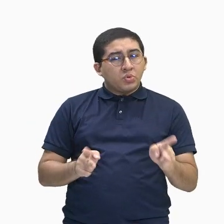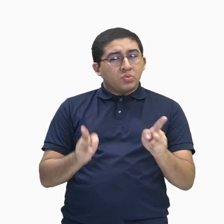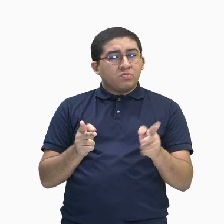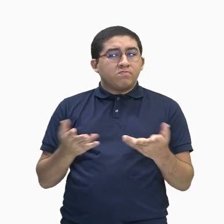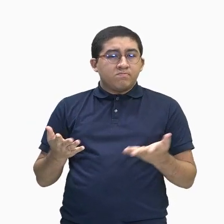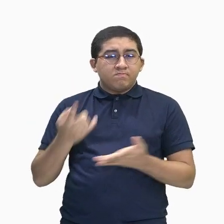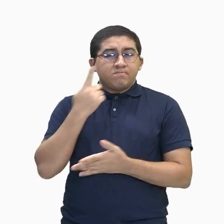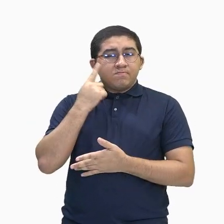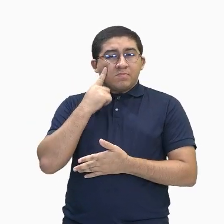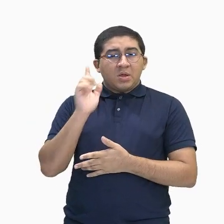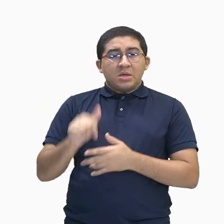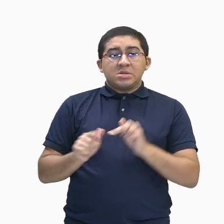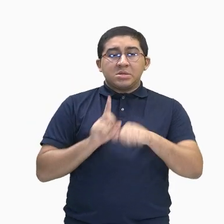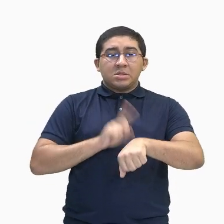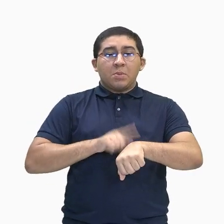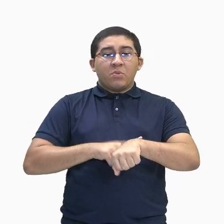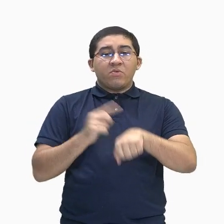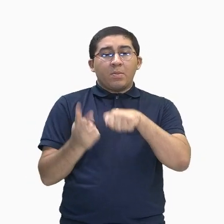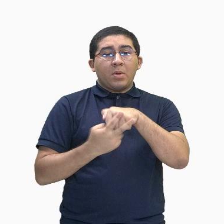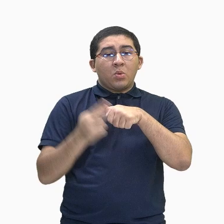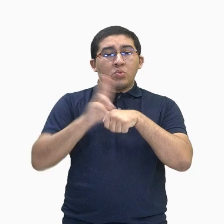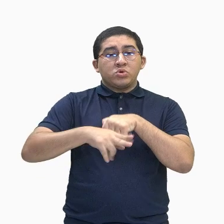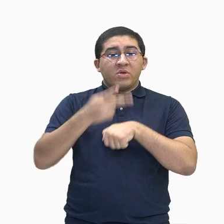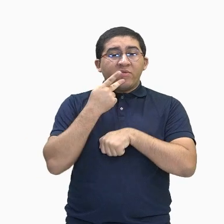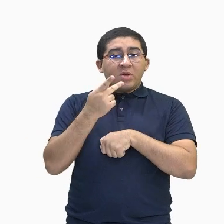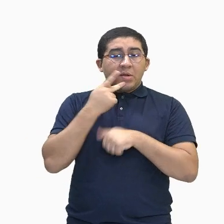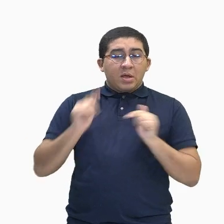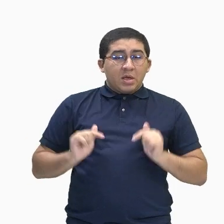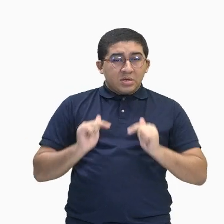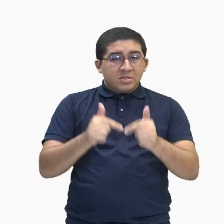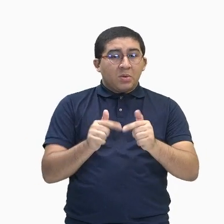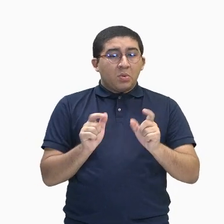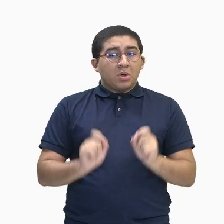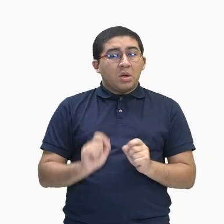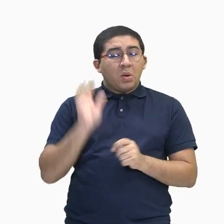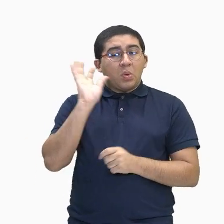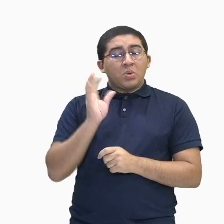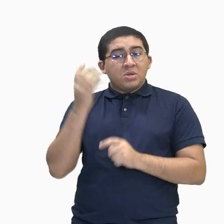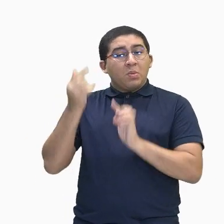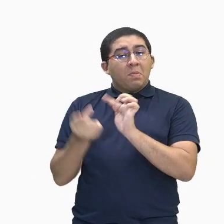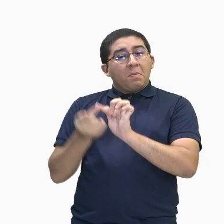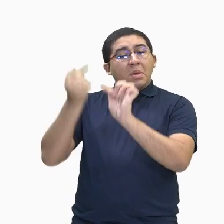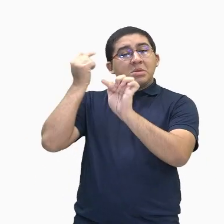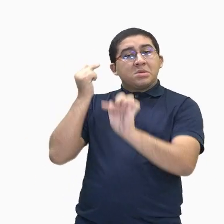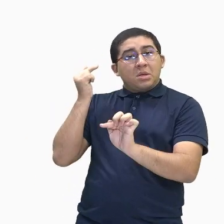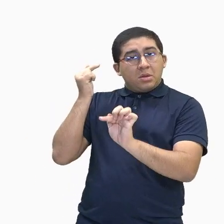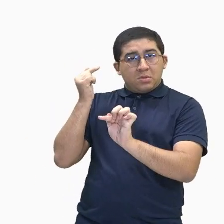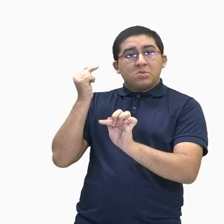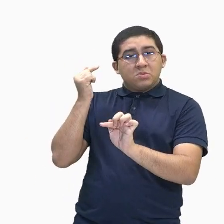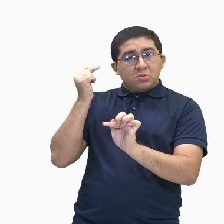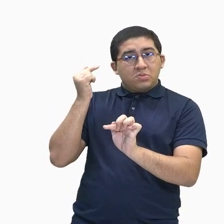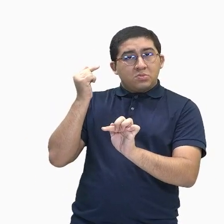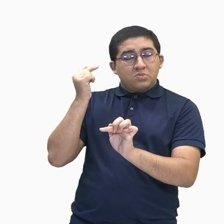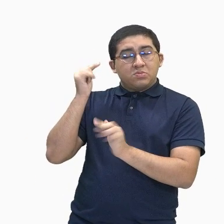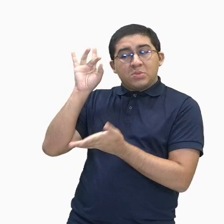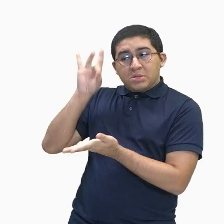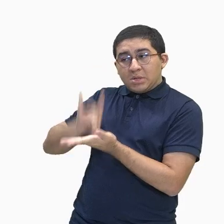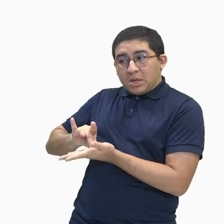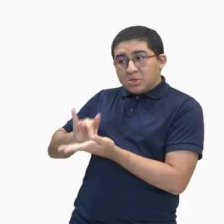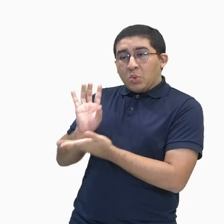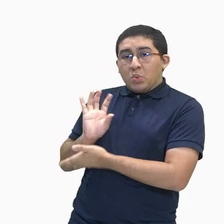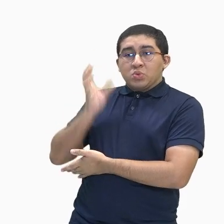este tempo verbal é utilizado para falar de ações que estavam em progresso em um ponto concreto do